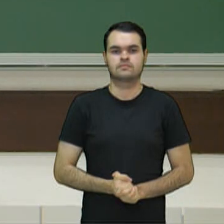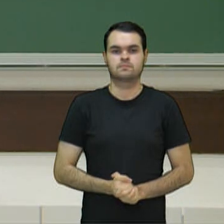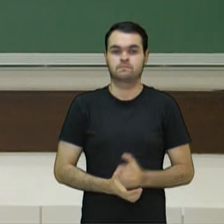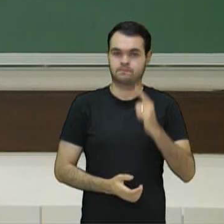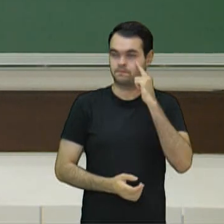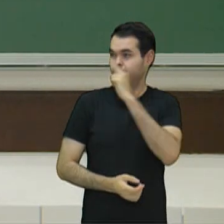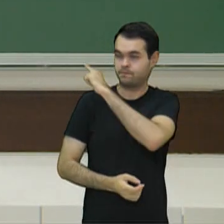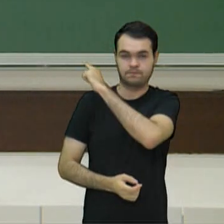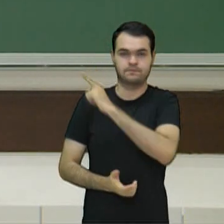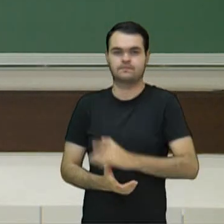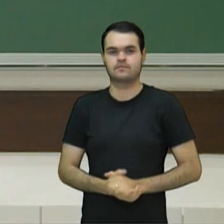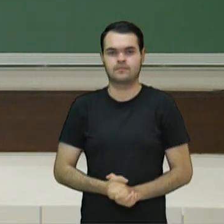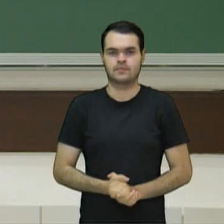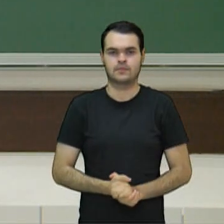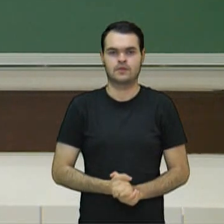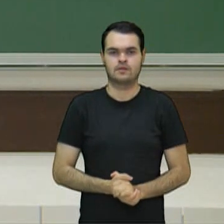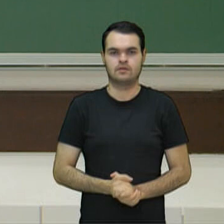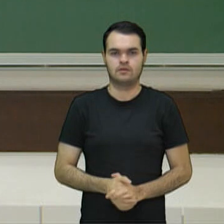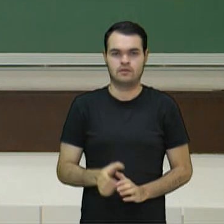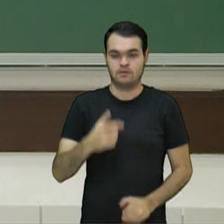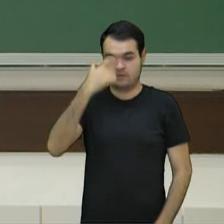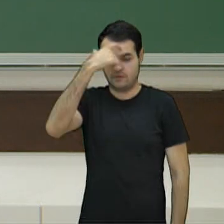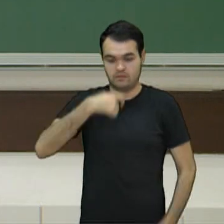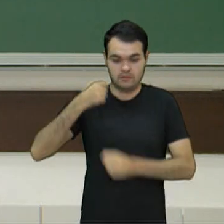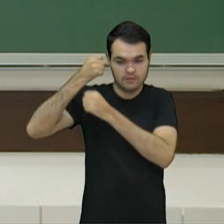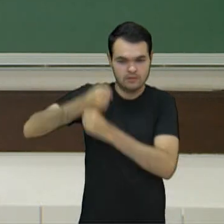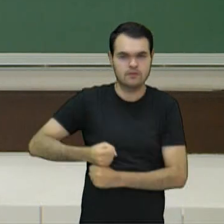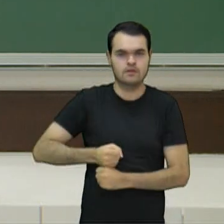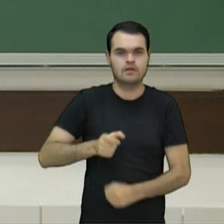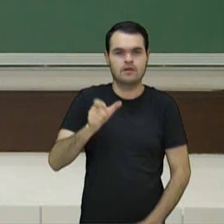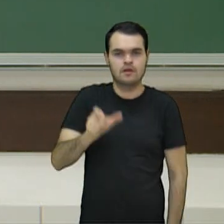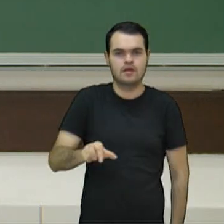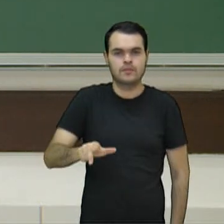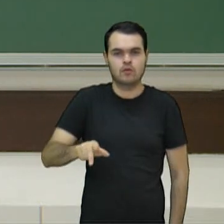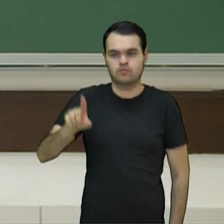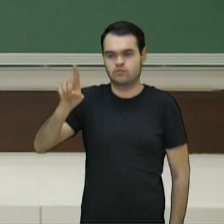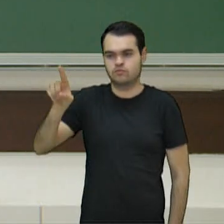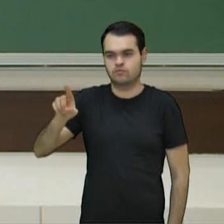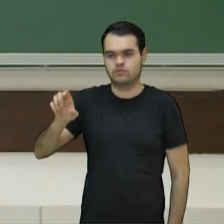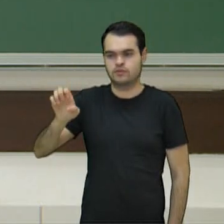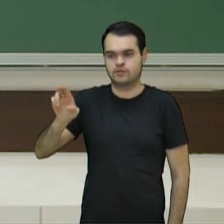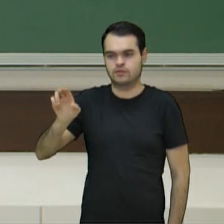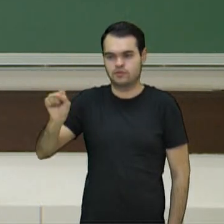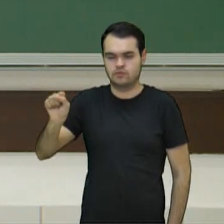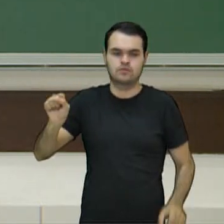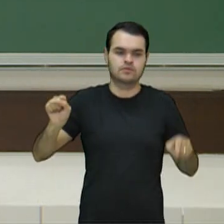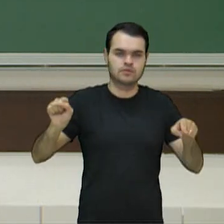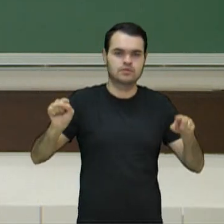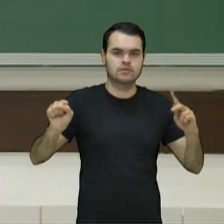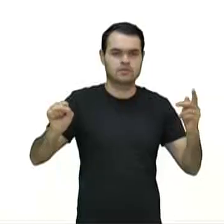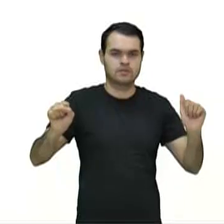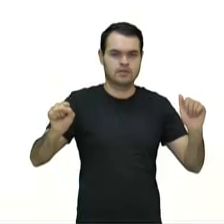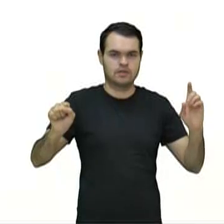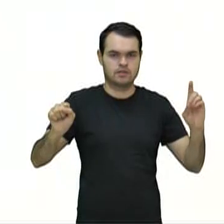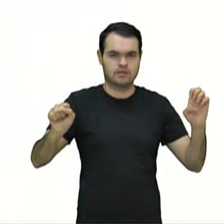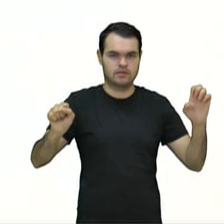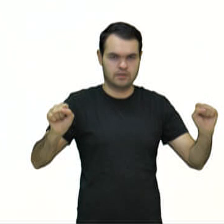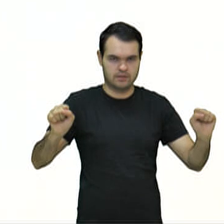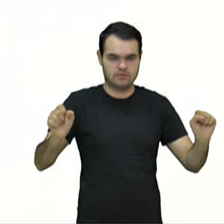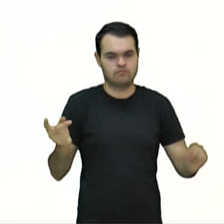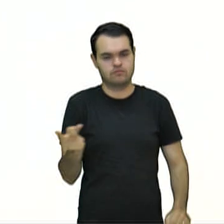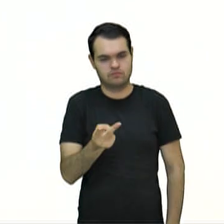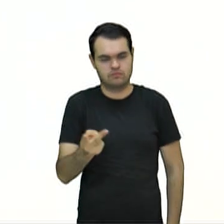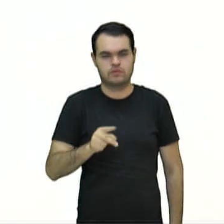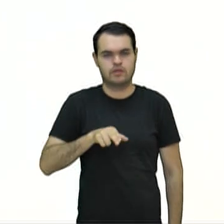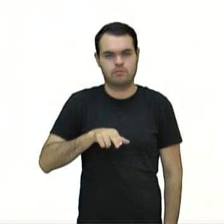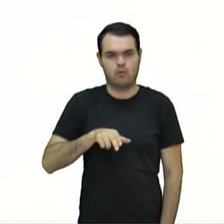Olhem lá, pessoal. Então, ele era irmão de Zeus and Hades. Então, como está aqui no